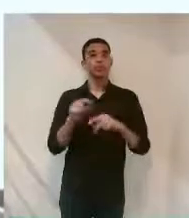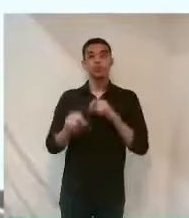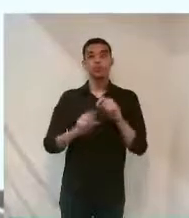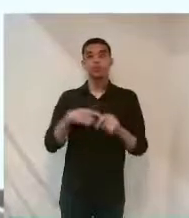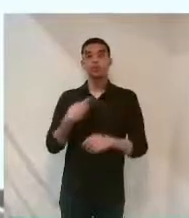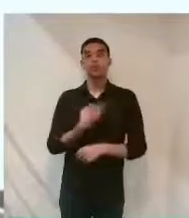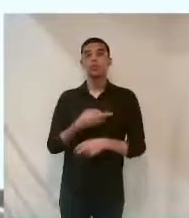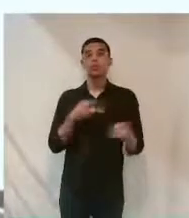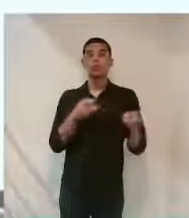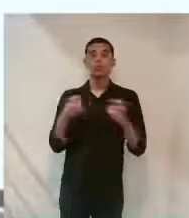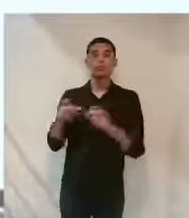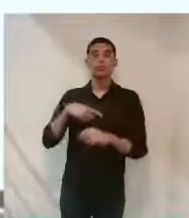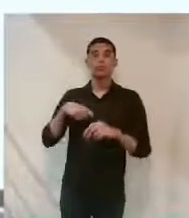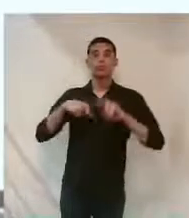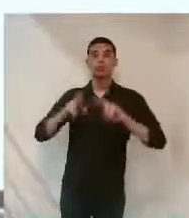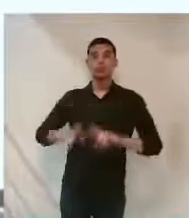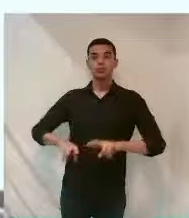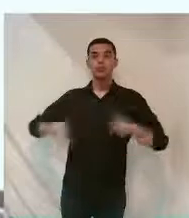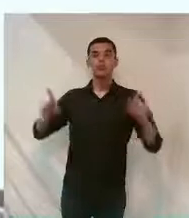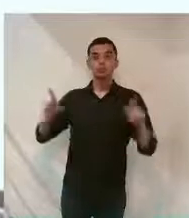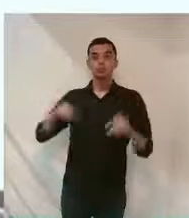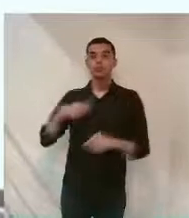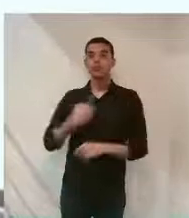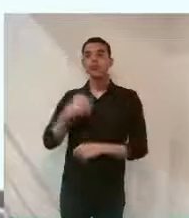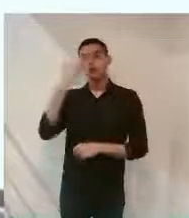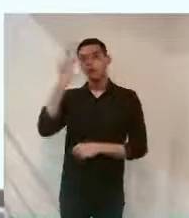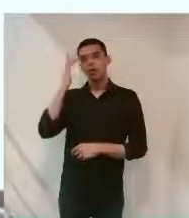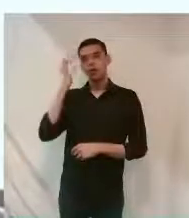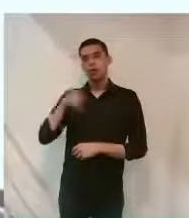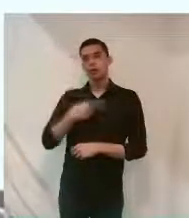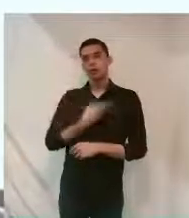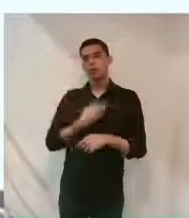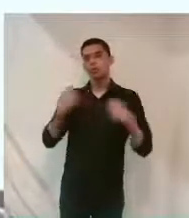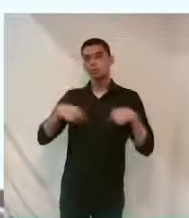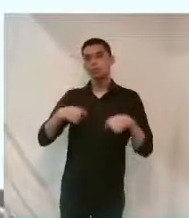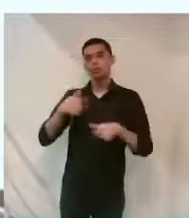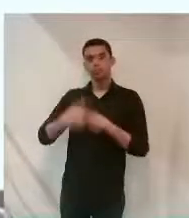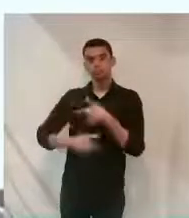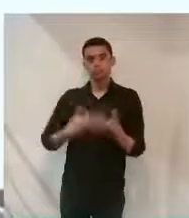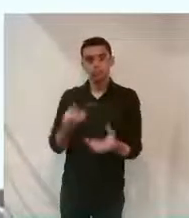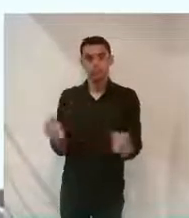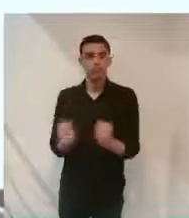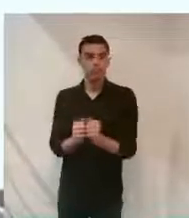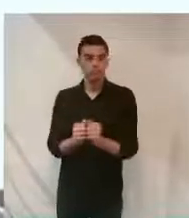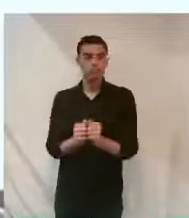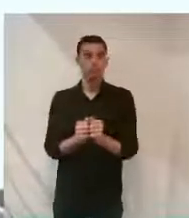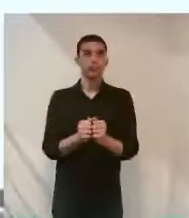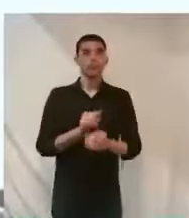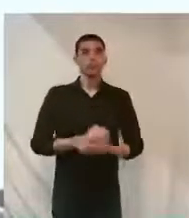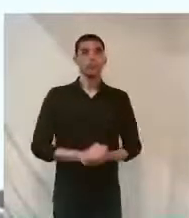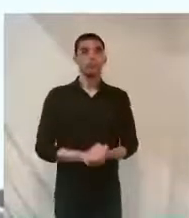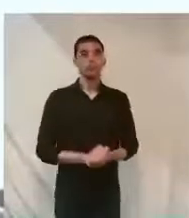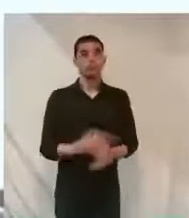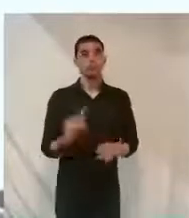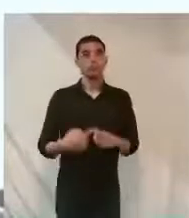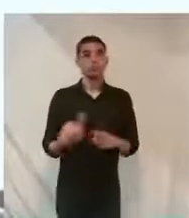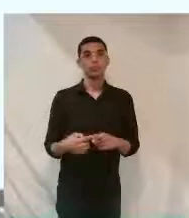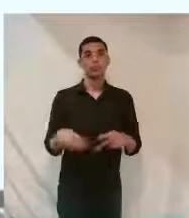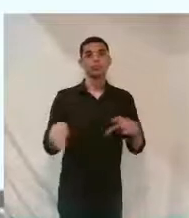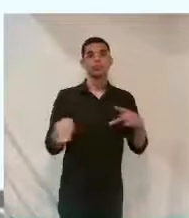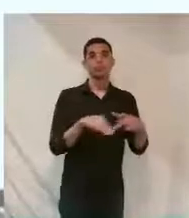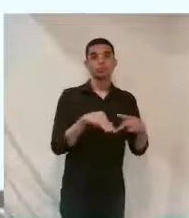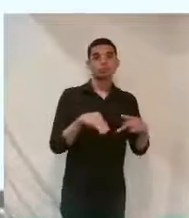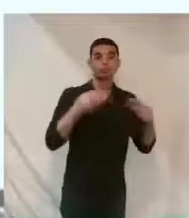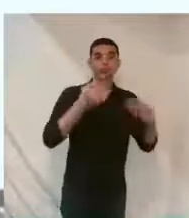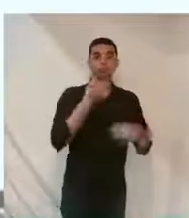muito distintos e que eu acho que a gente precisa botar eles aqui um na frente do outro. De um lado, um Ministério do Meio